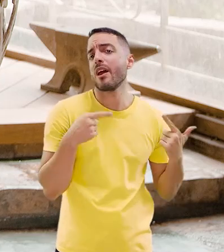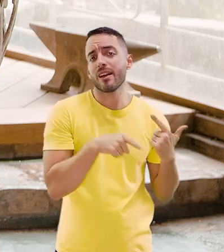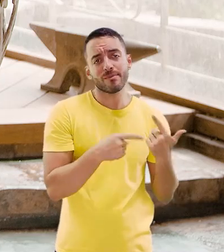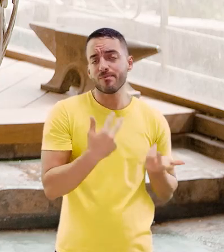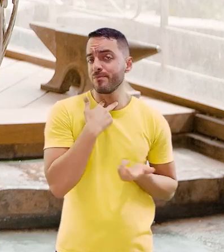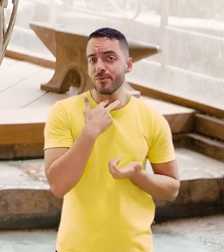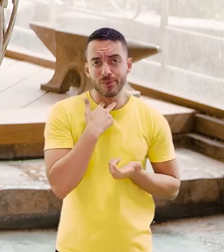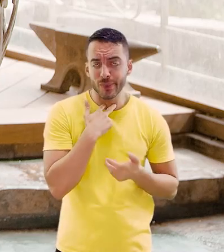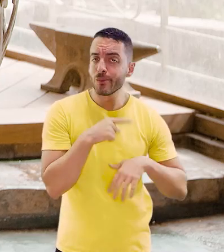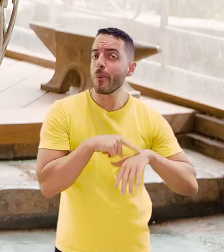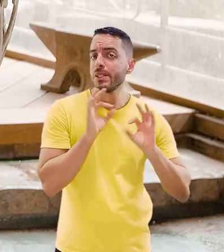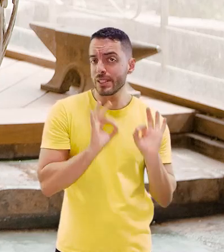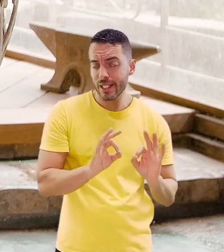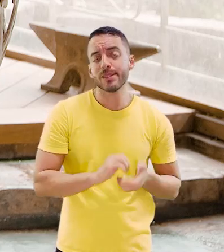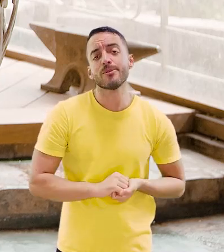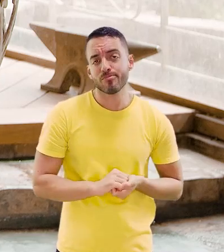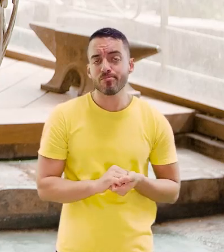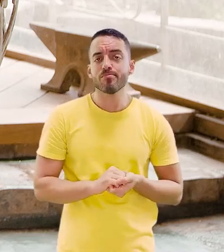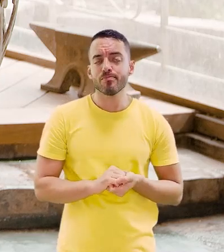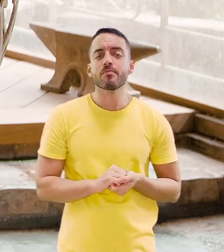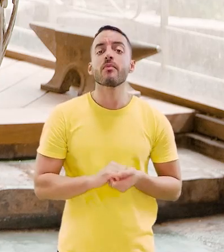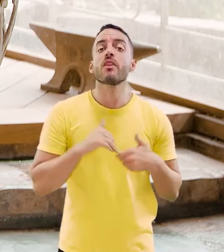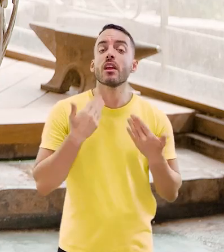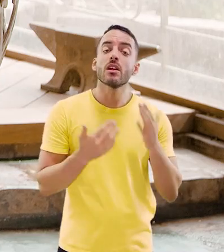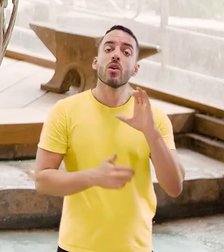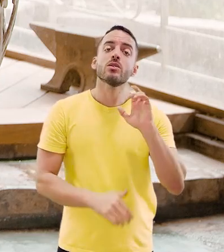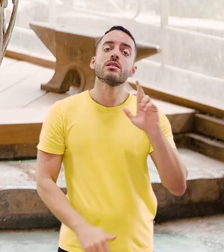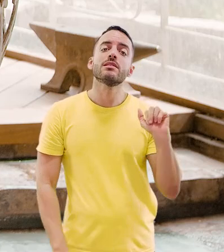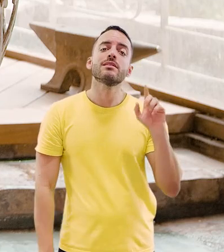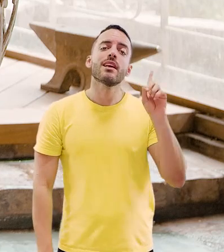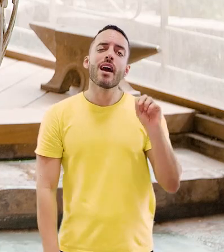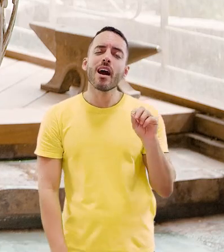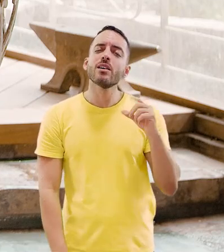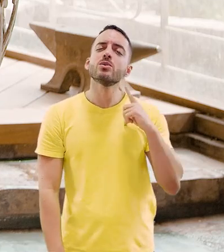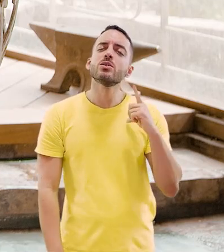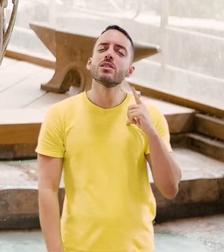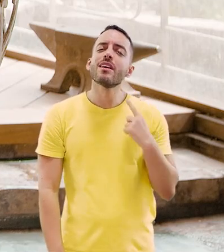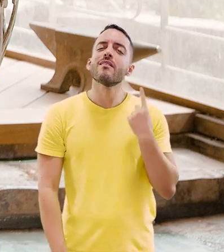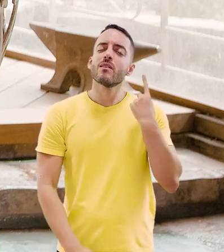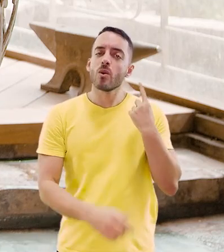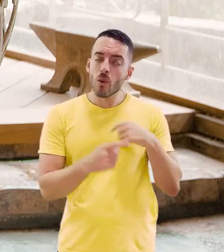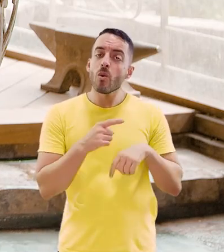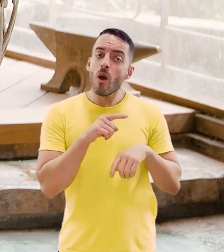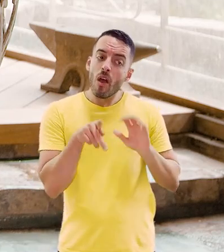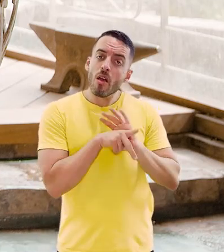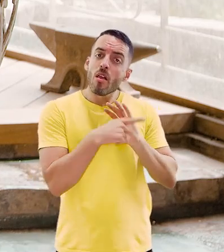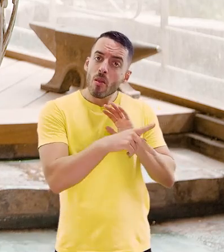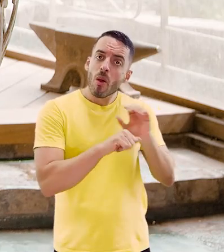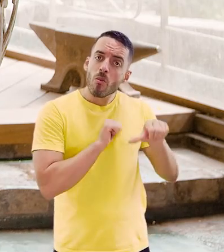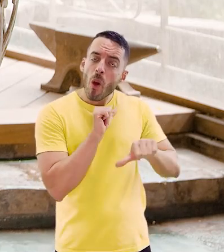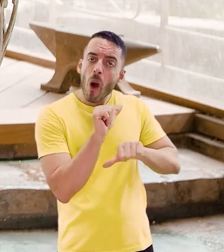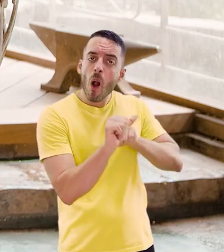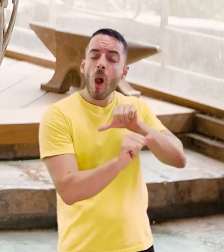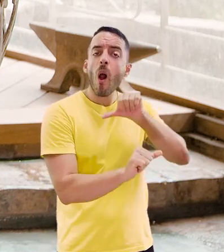no momento propício, né? Então o cerrado, ele desenvolveu um sistema de regeneração, que é o